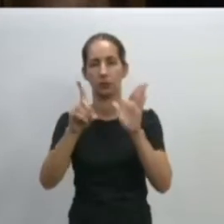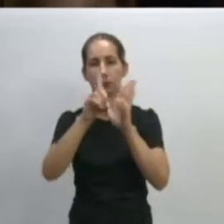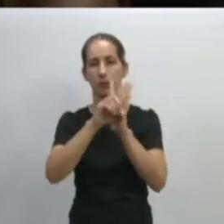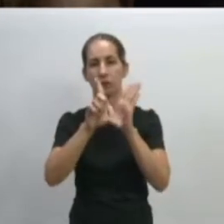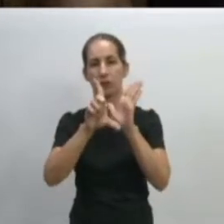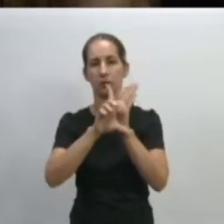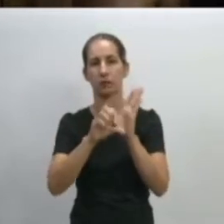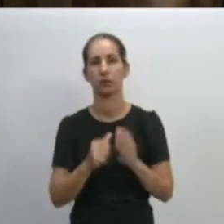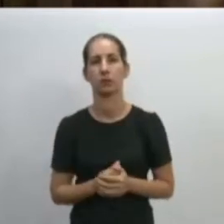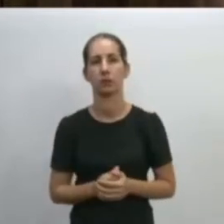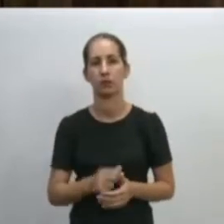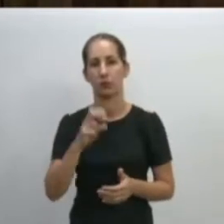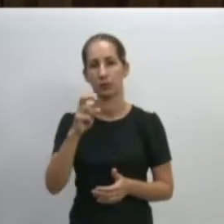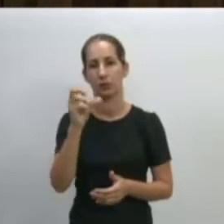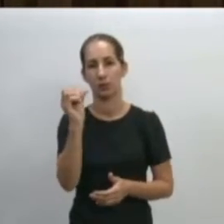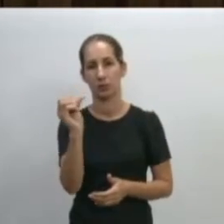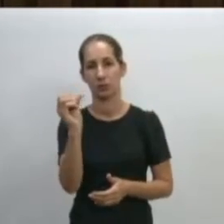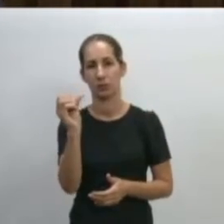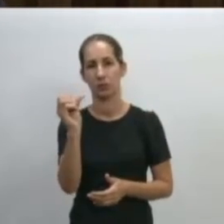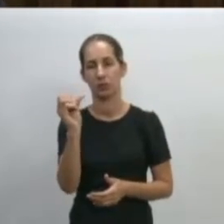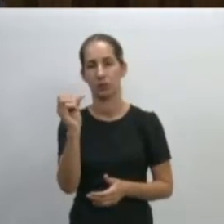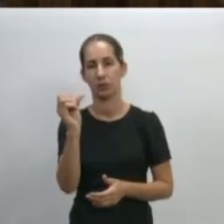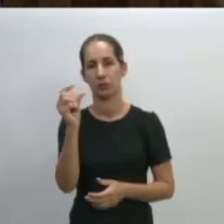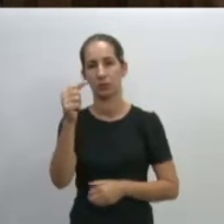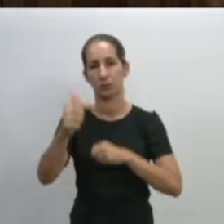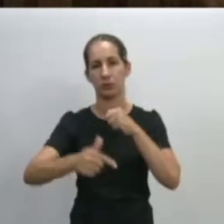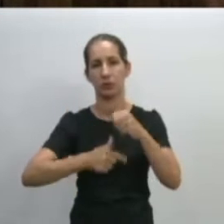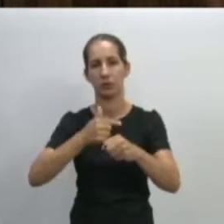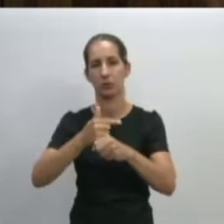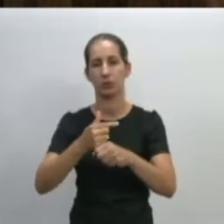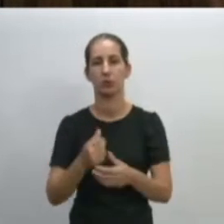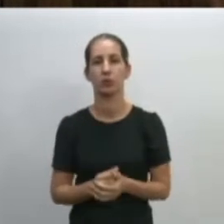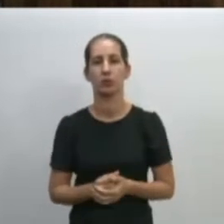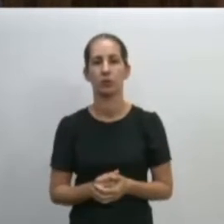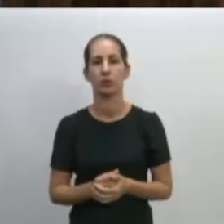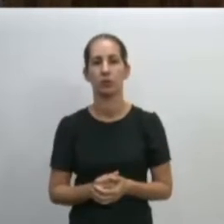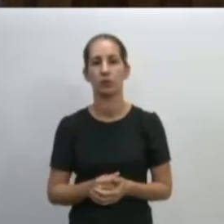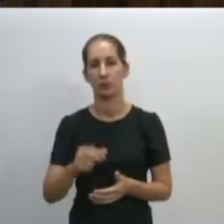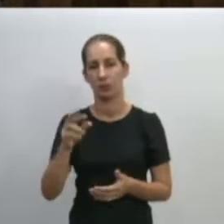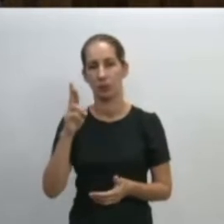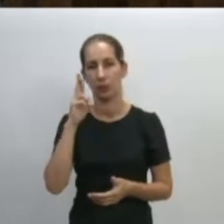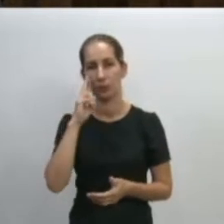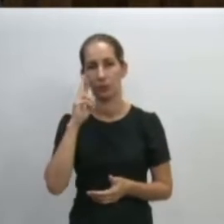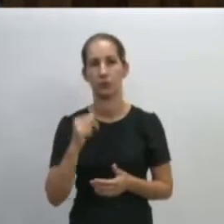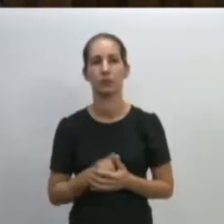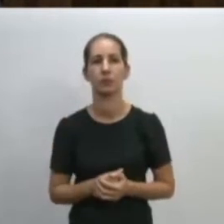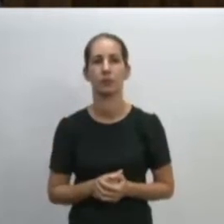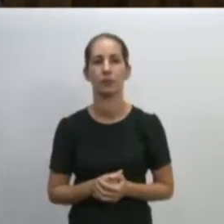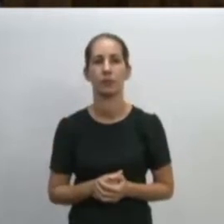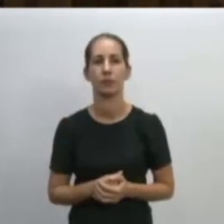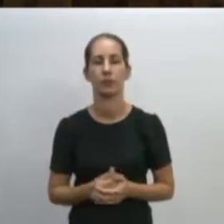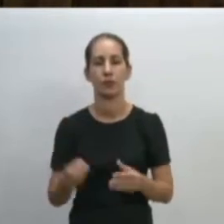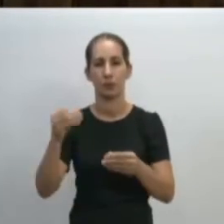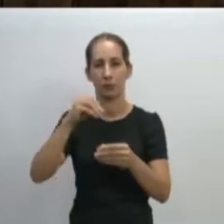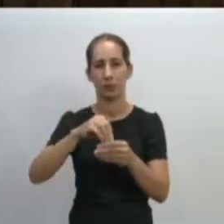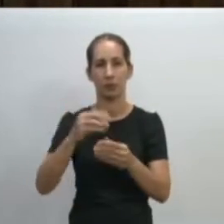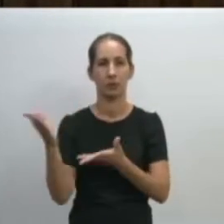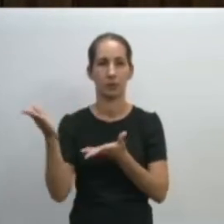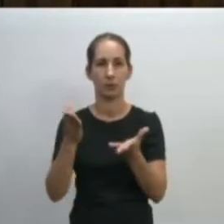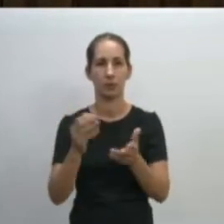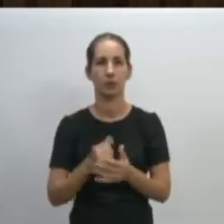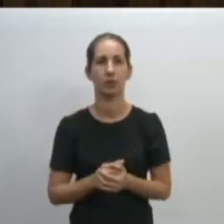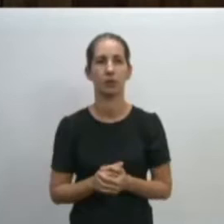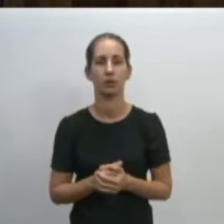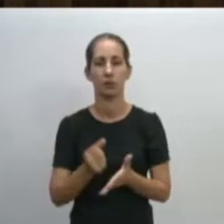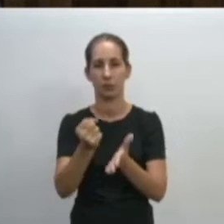Decreto Legislativo 56/2022. Autor, vereador Robson Carvalho. Ementa, dispõe sobre a concessão